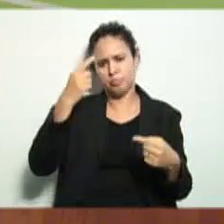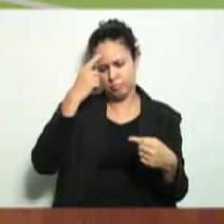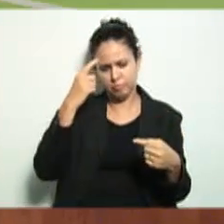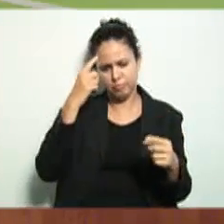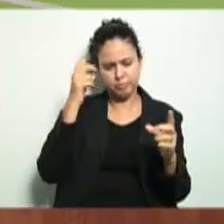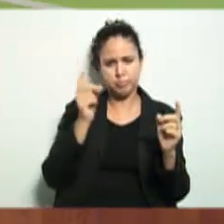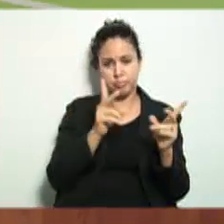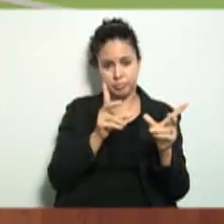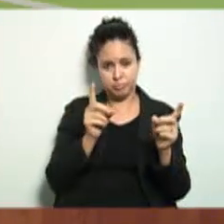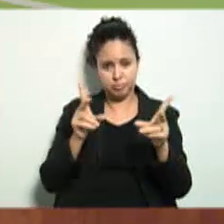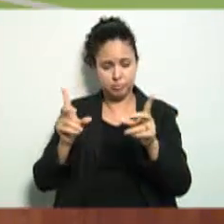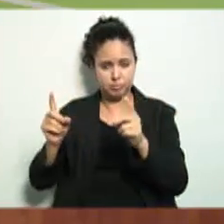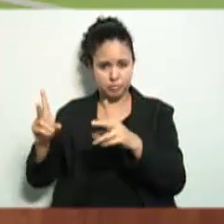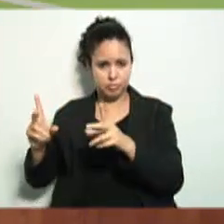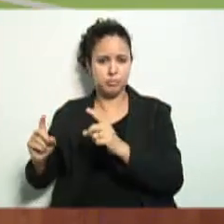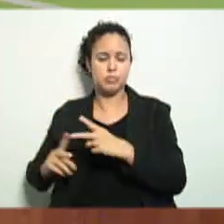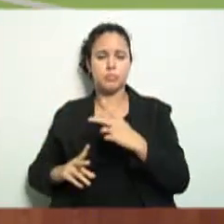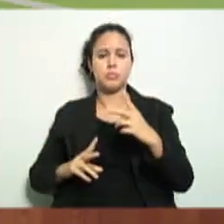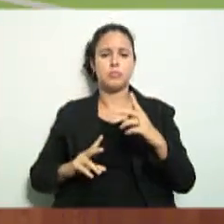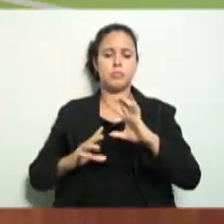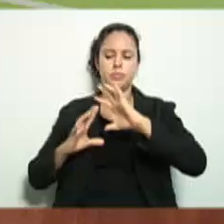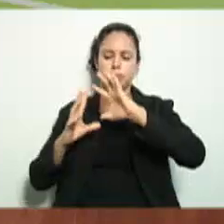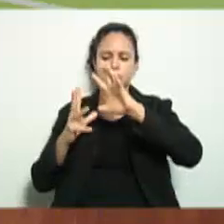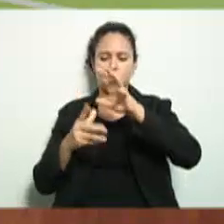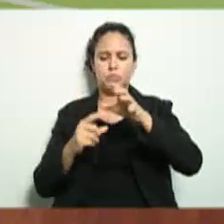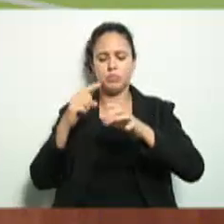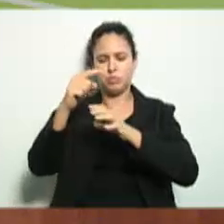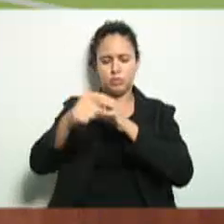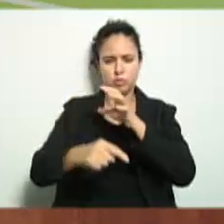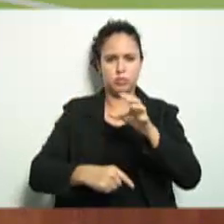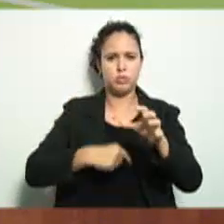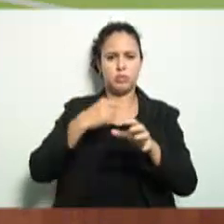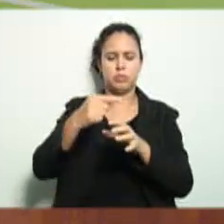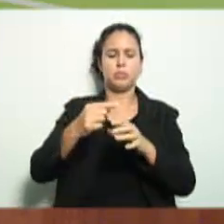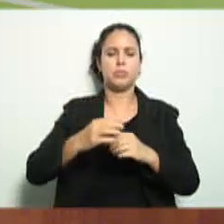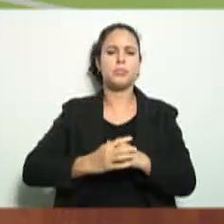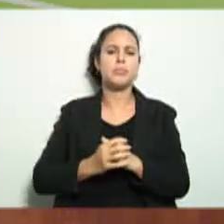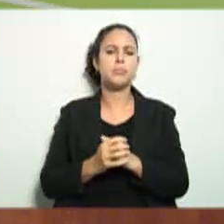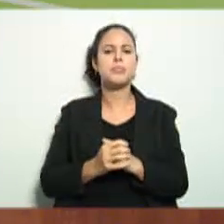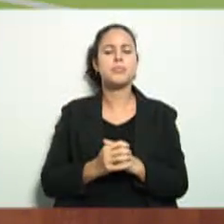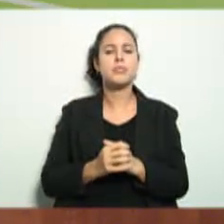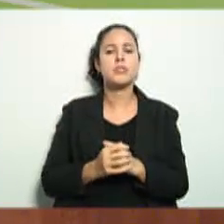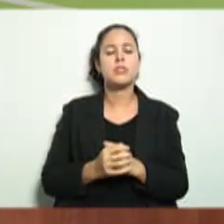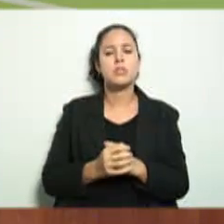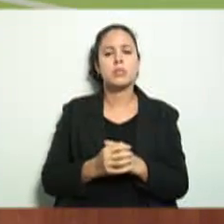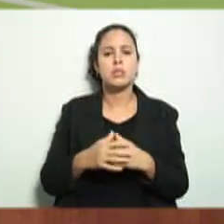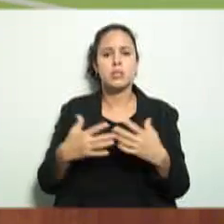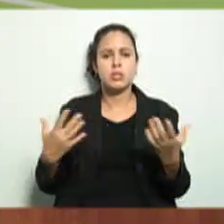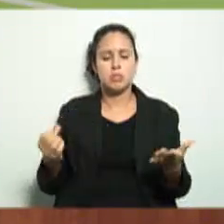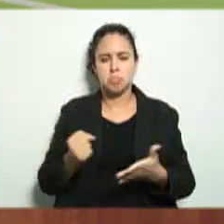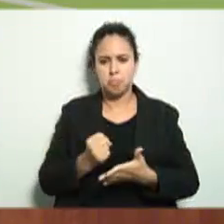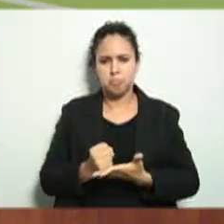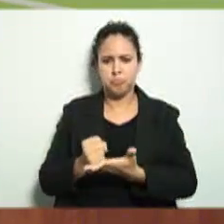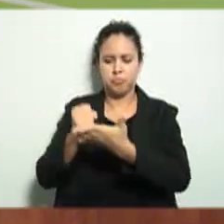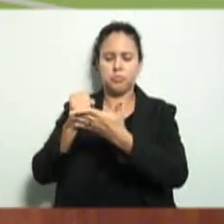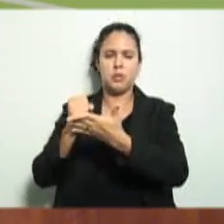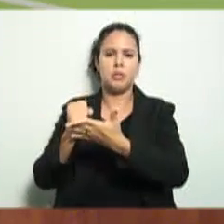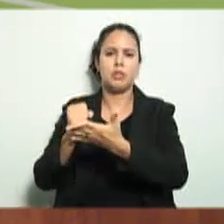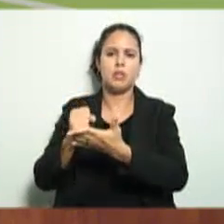aumenta as taxas de desenvolvimento. Ele, então, acaba afirmando que as exportações,